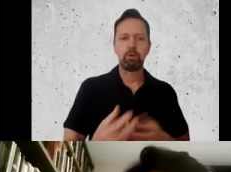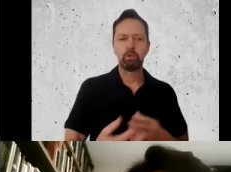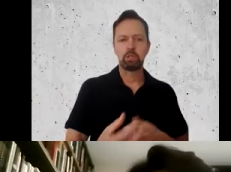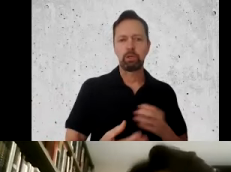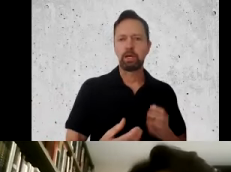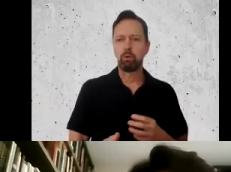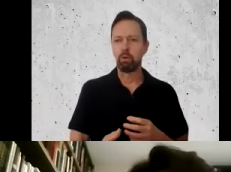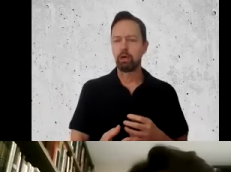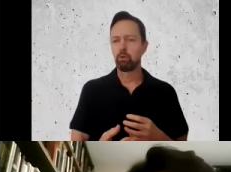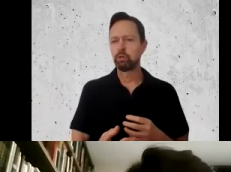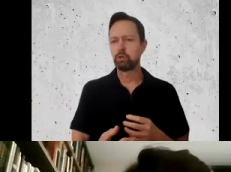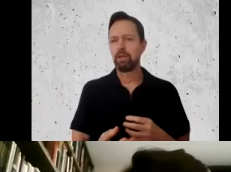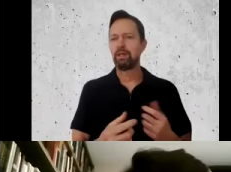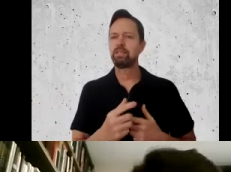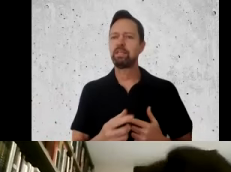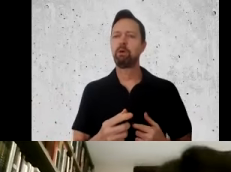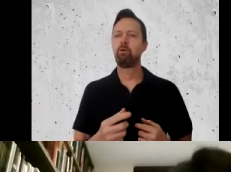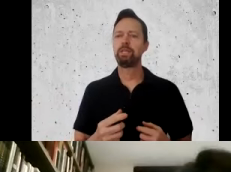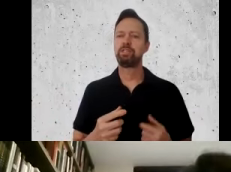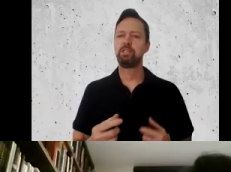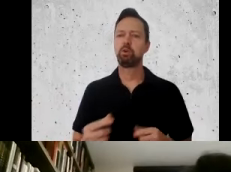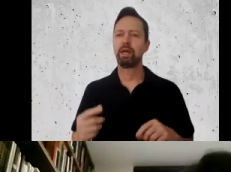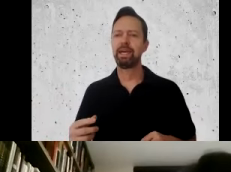quem tem o direito de explorar o recurso nem